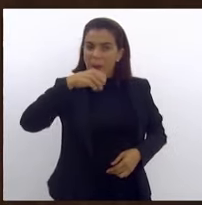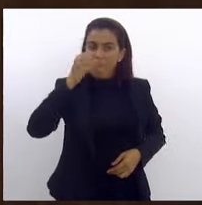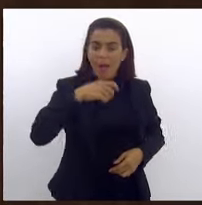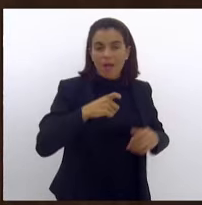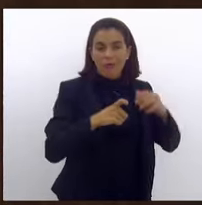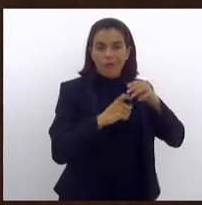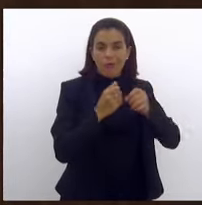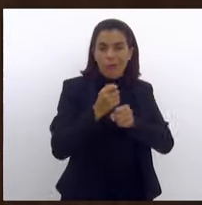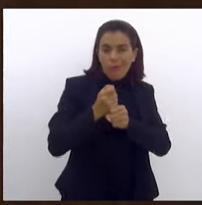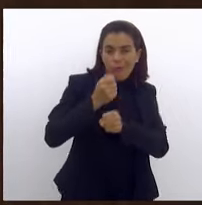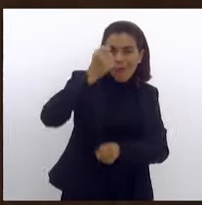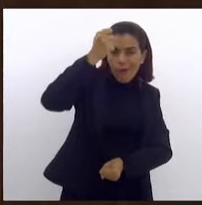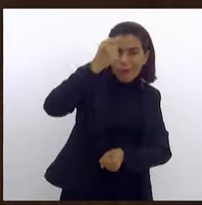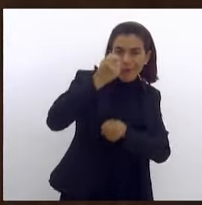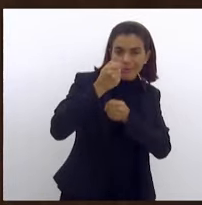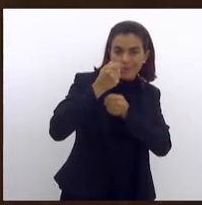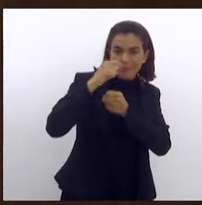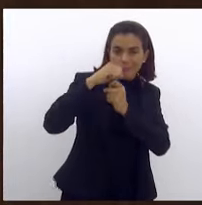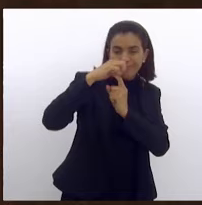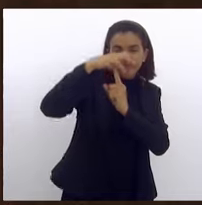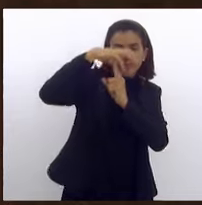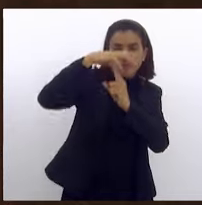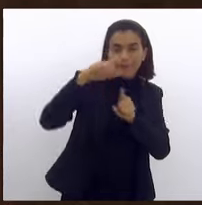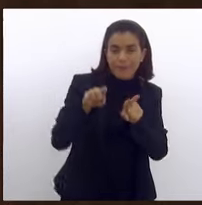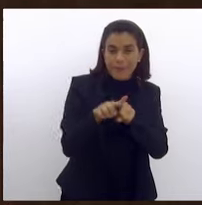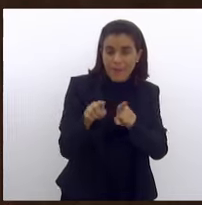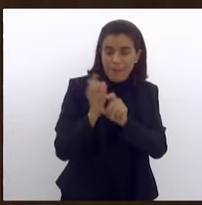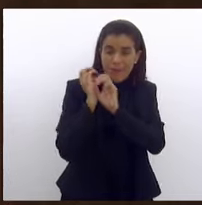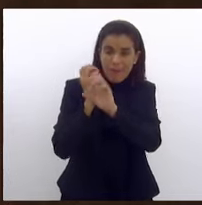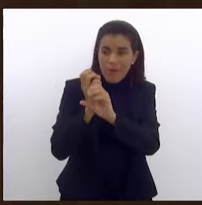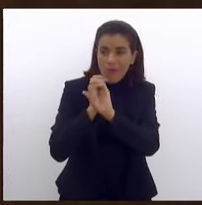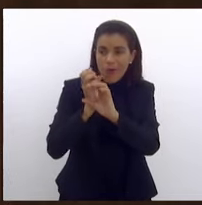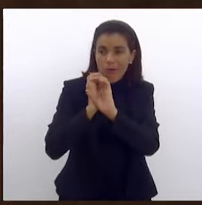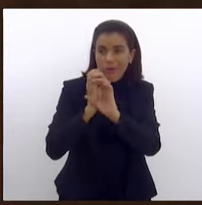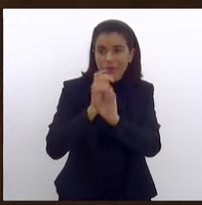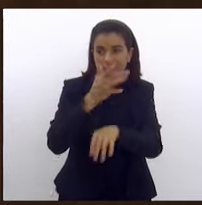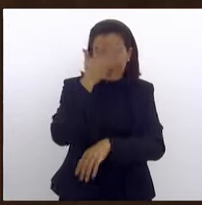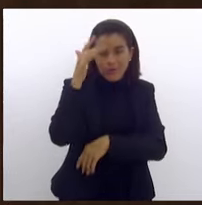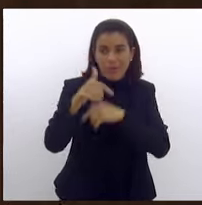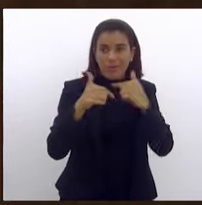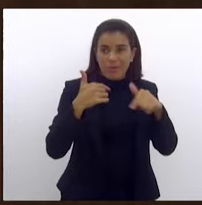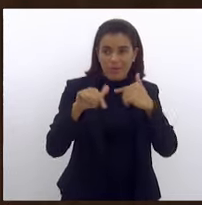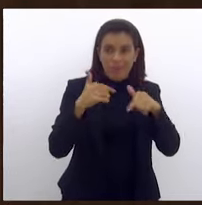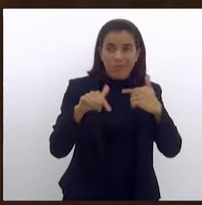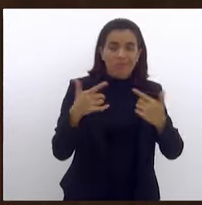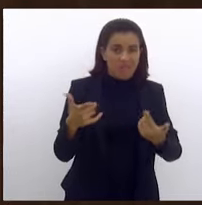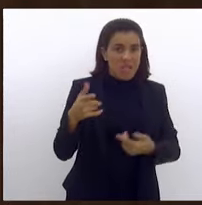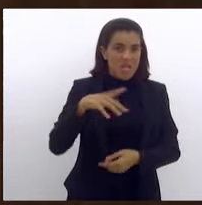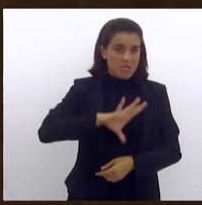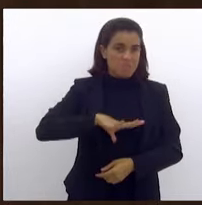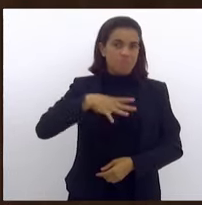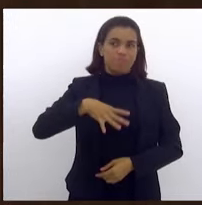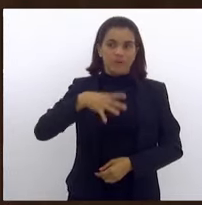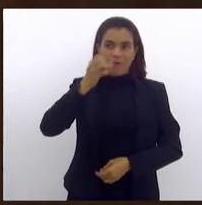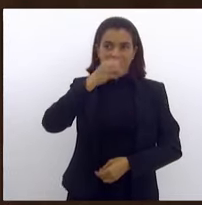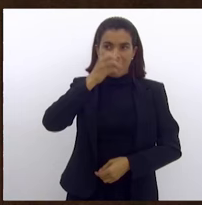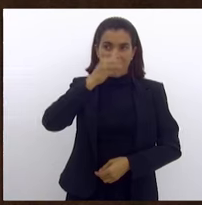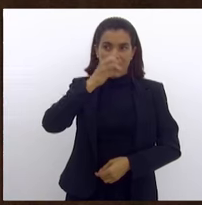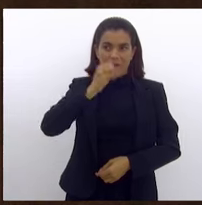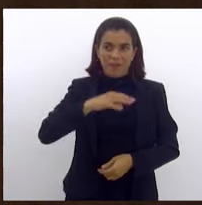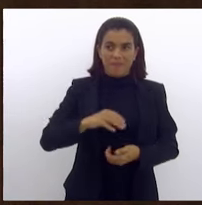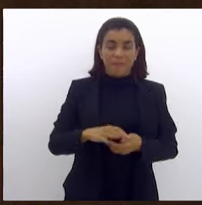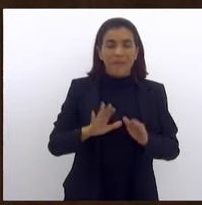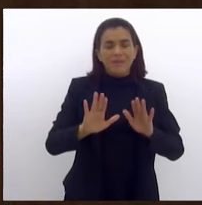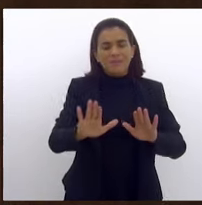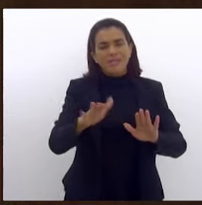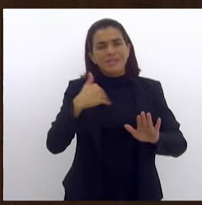guarda-sol, né, de pessoas que vão à praia, coqueteleira de quem está ali trabalhando, eles são valentes. Mas o